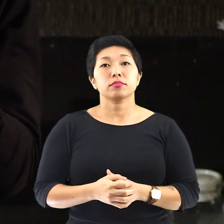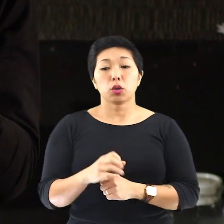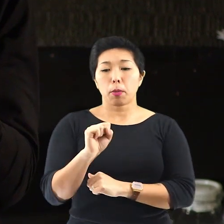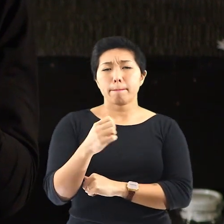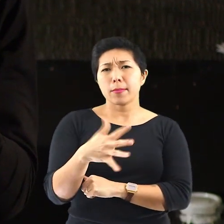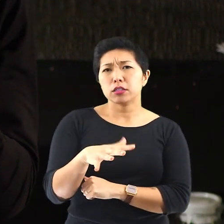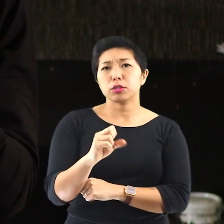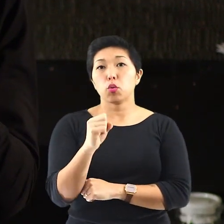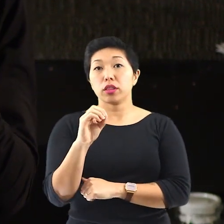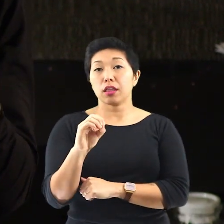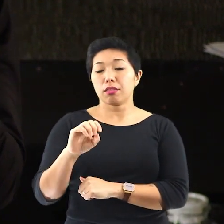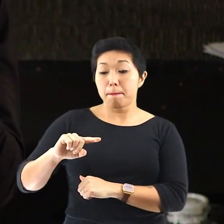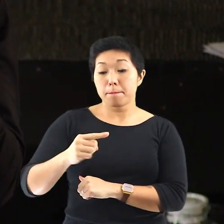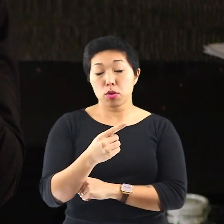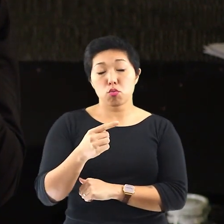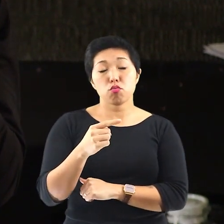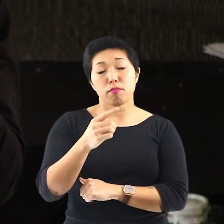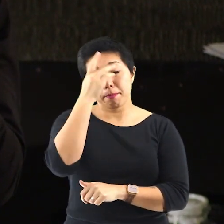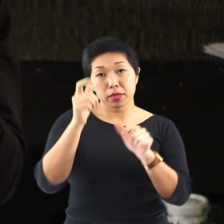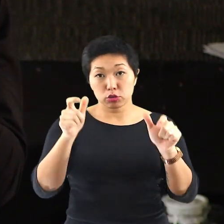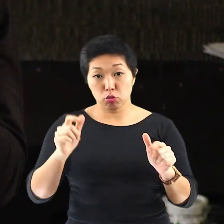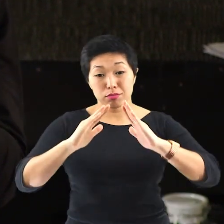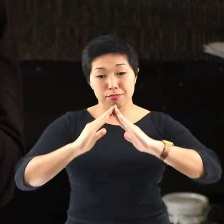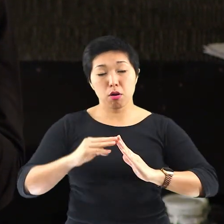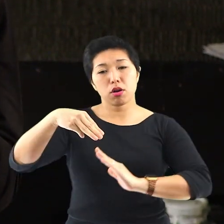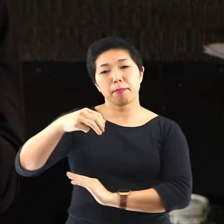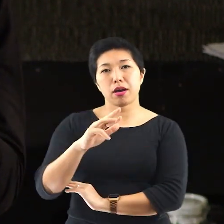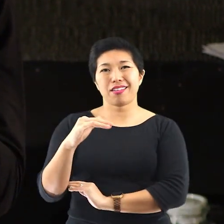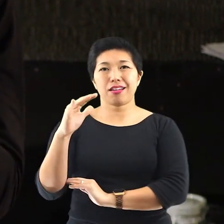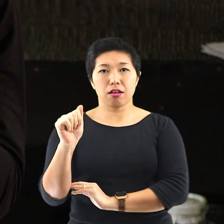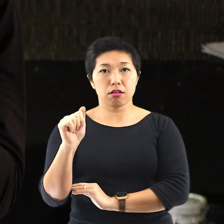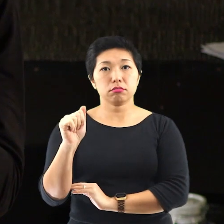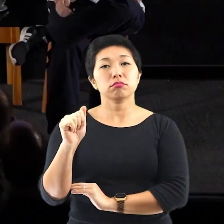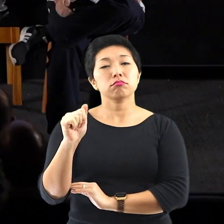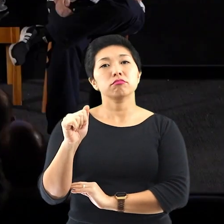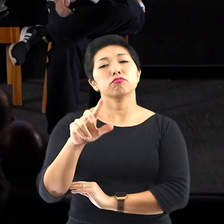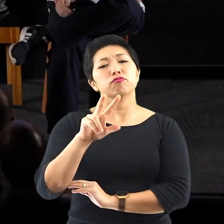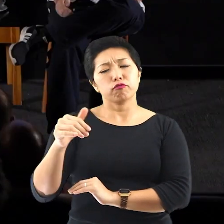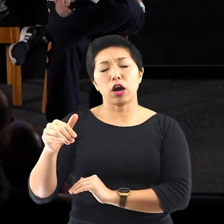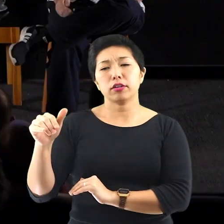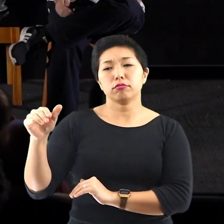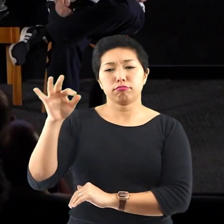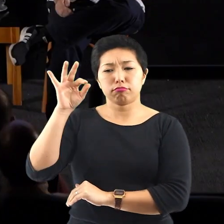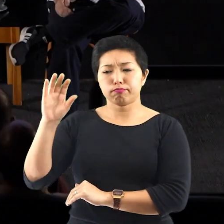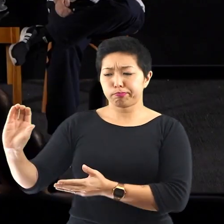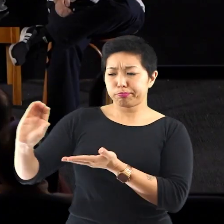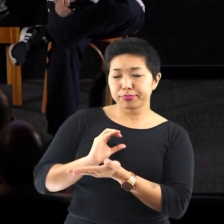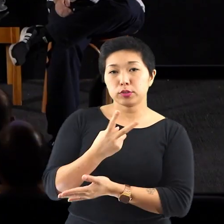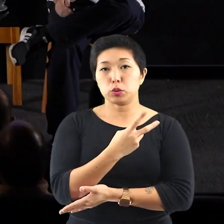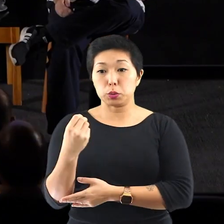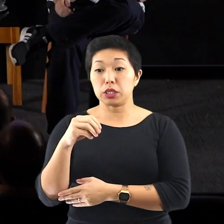mil habitantes de Maricá estarão recebendo as 200 mumbucas por mês